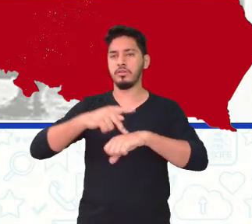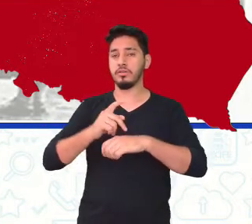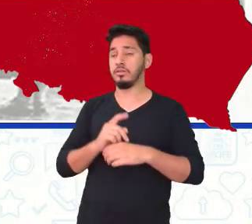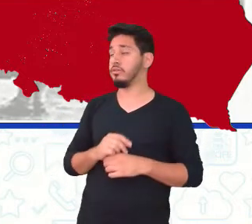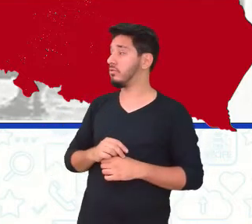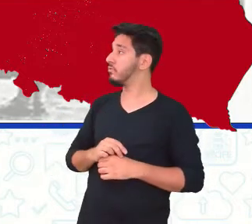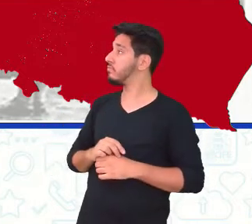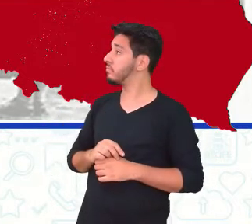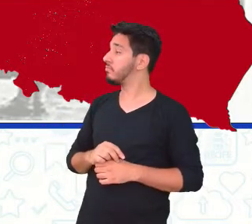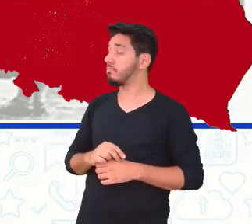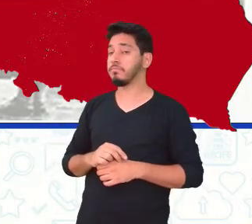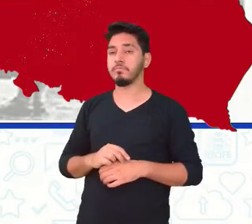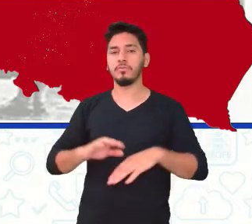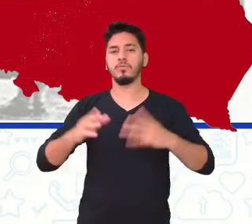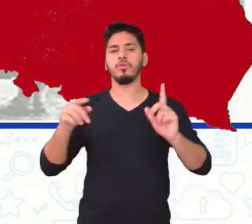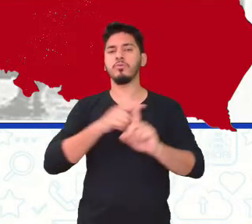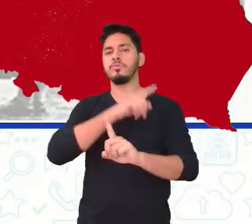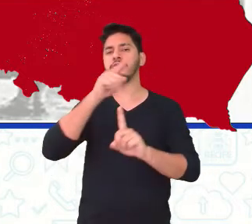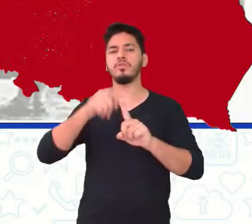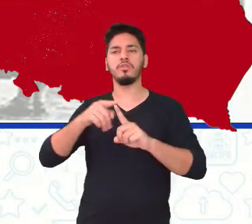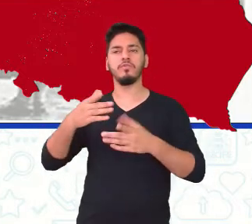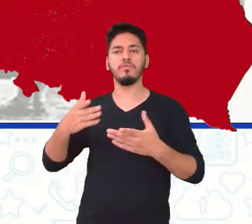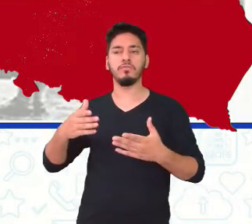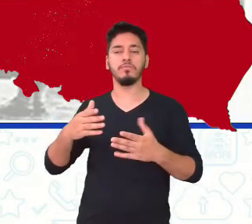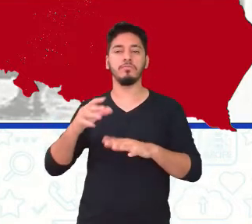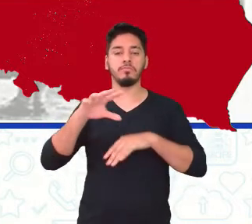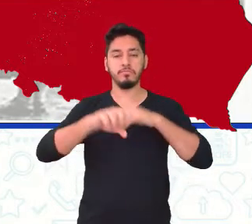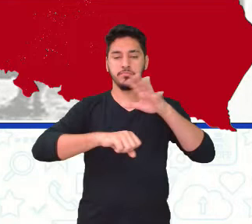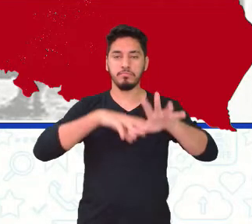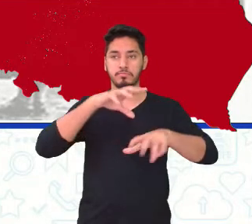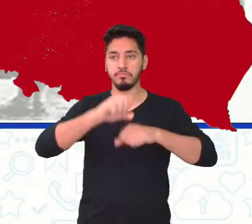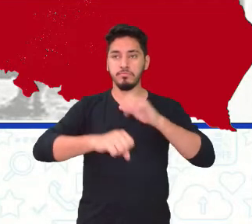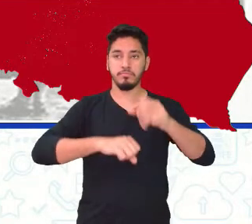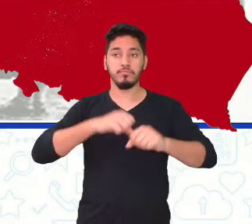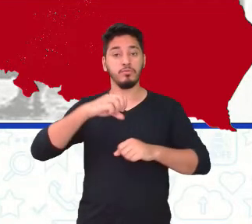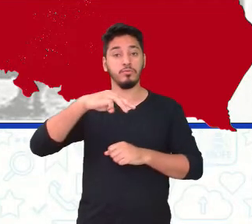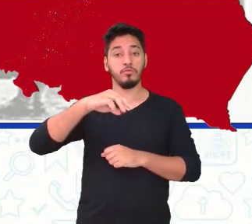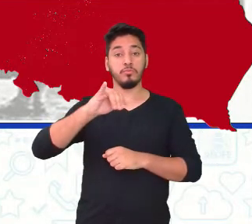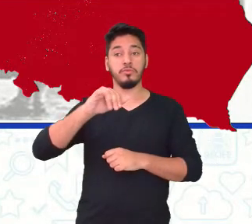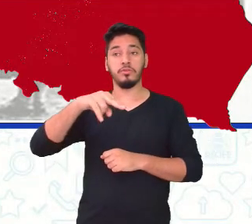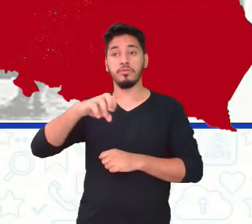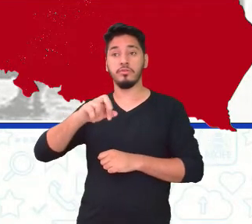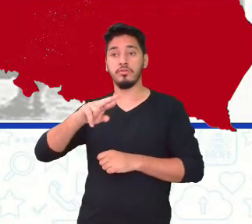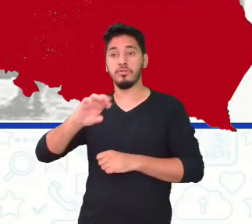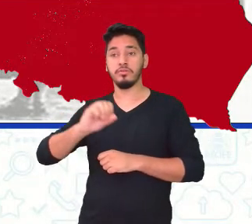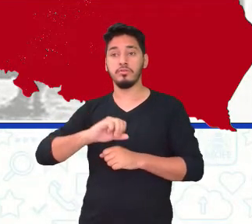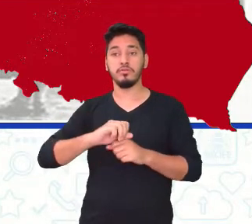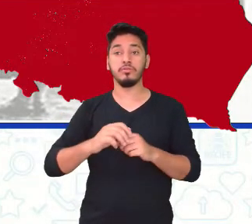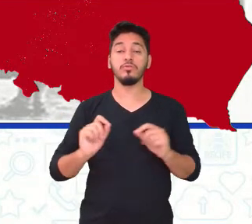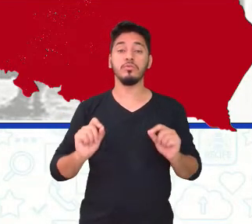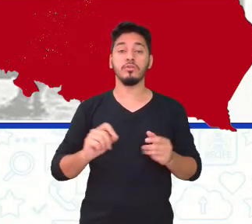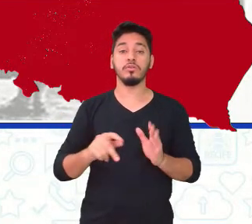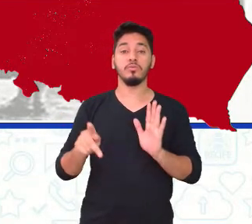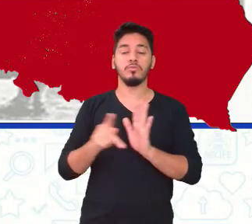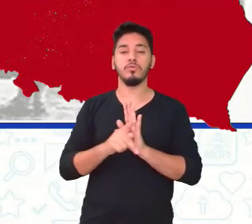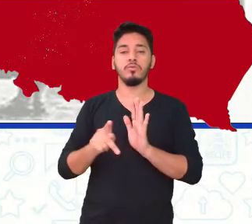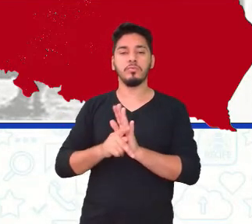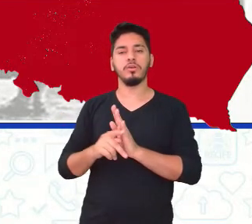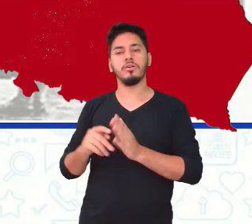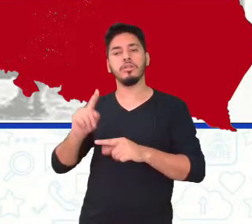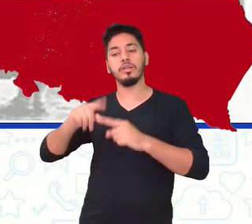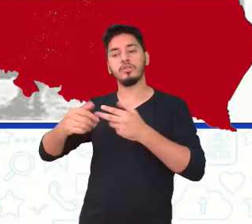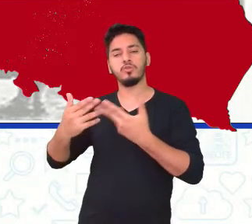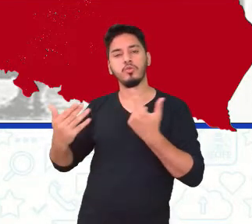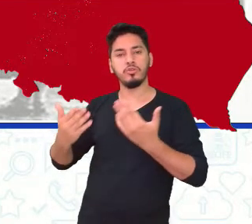Bélgica. E qual era o objetivo aqui? Ó? A busca por minérios, né, e cortar aí os suprimentos